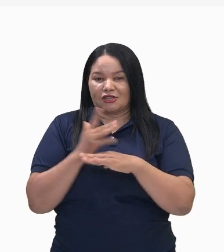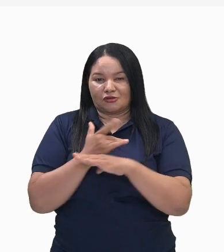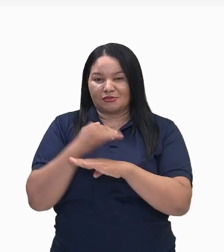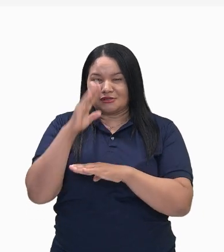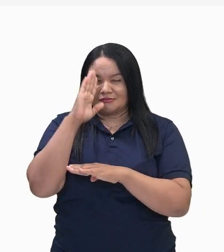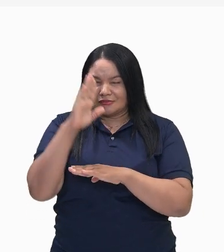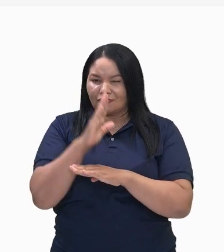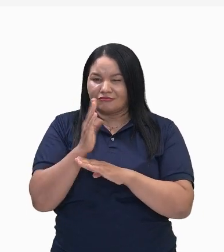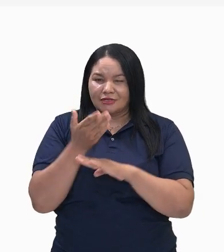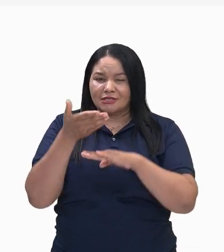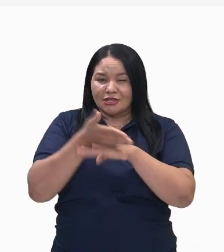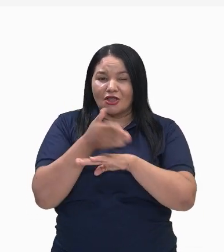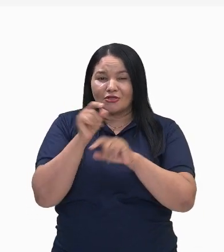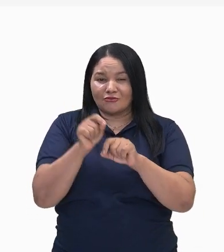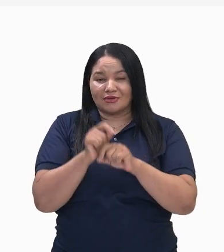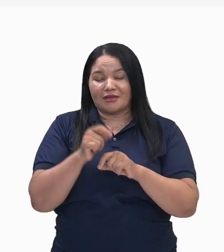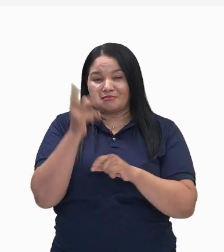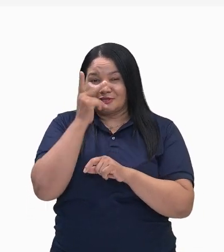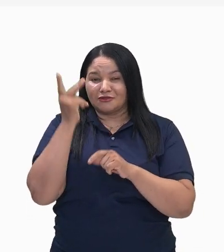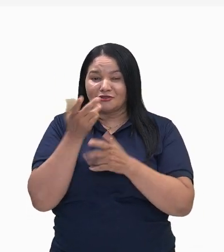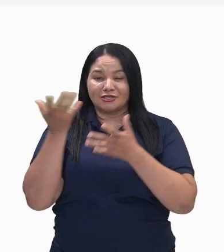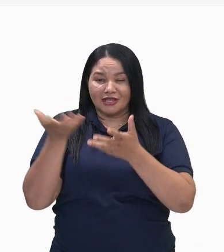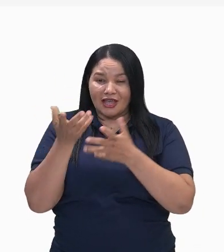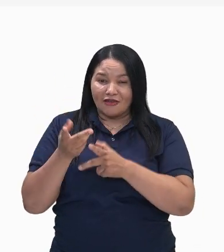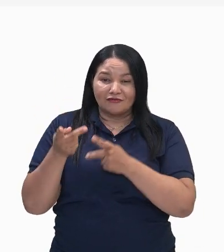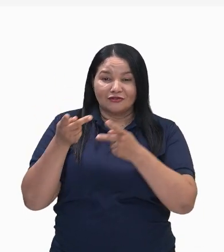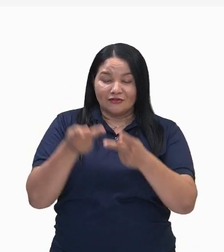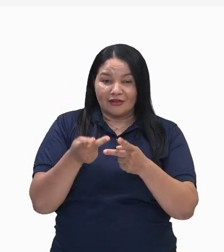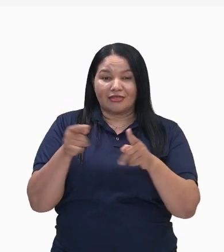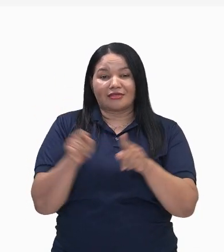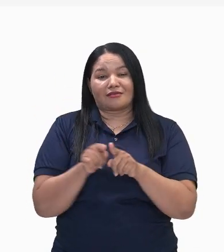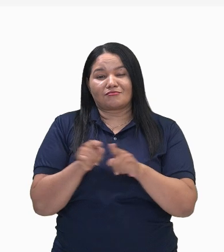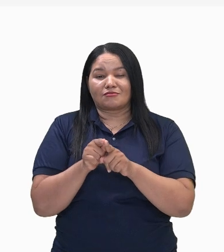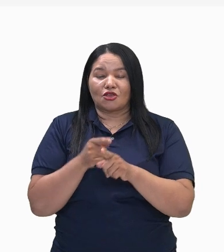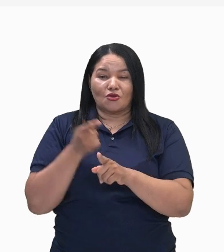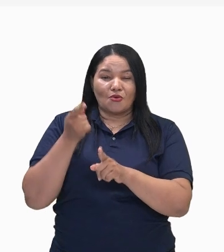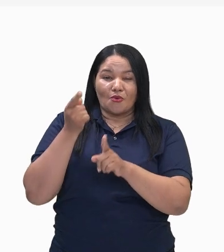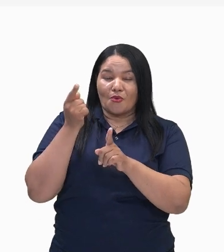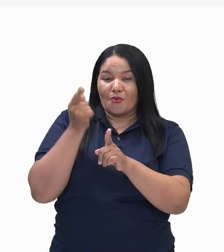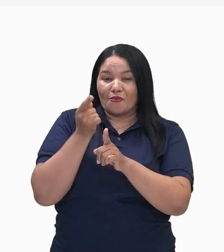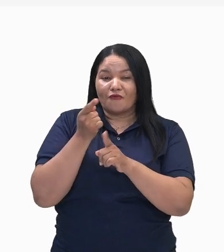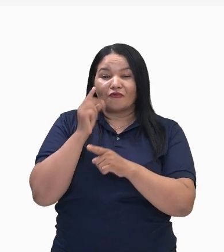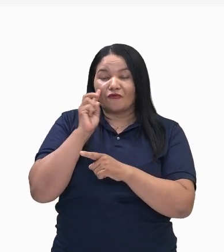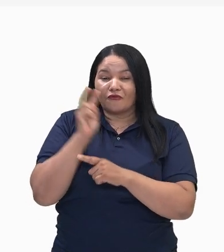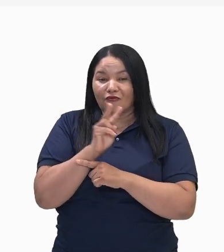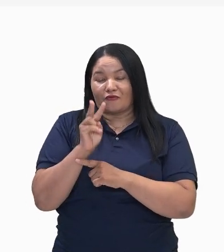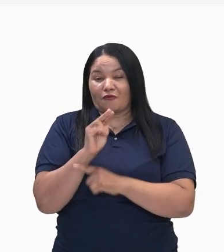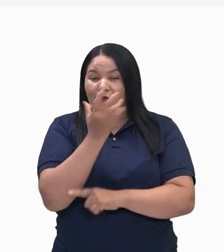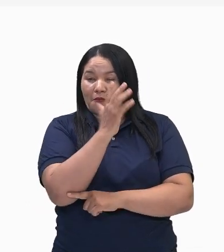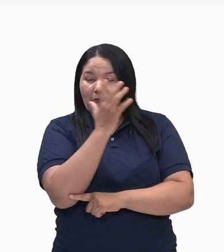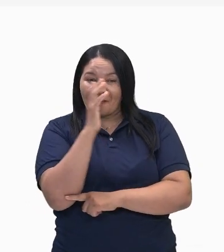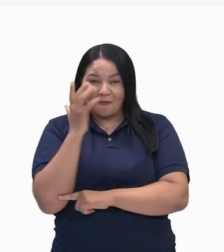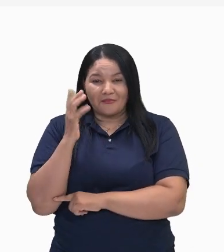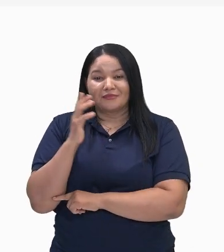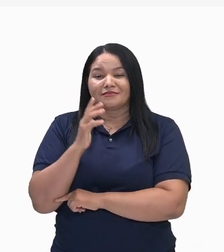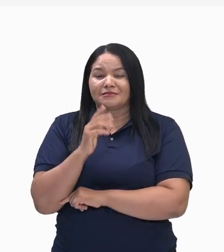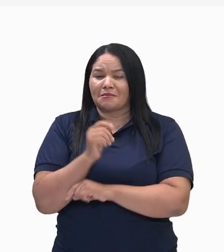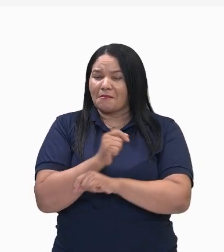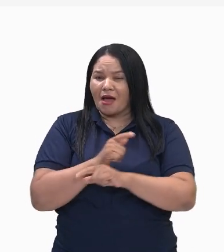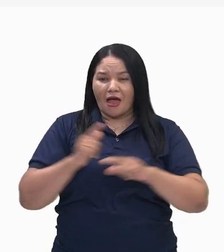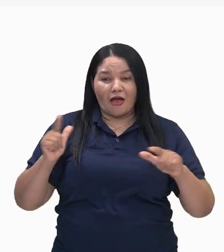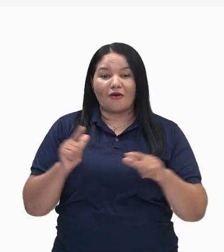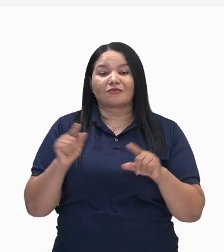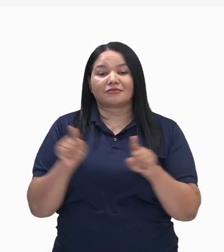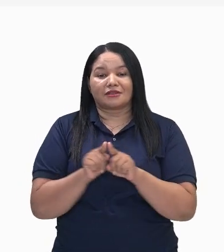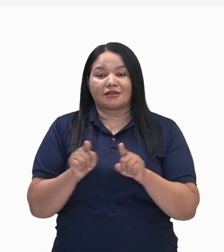de entrada para os aventureiros que desejam desbravar a maior mata tropical do mundo e possui um cardápio gastronômico